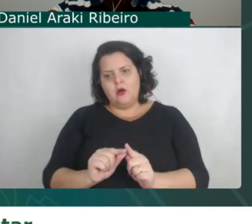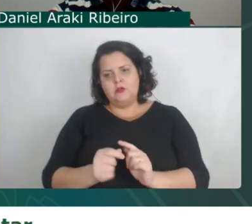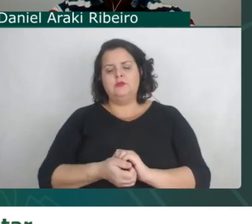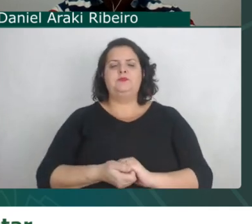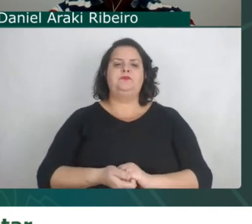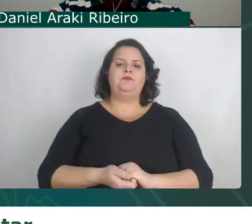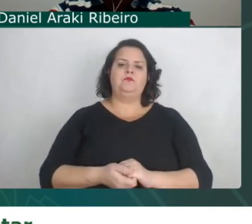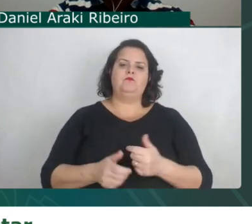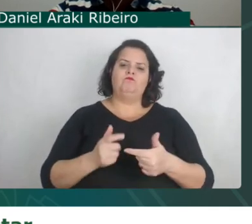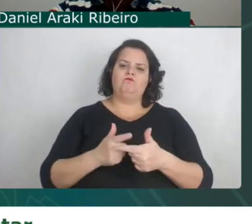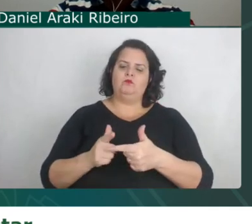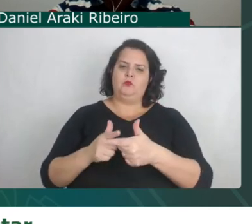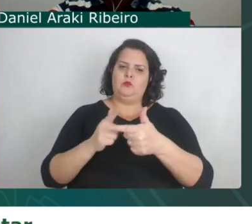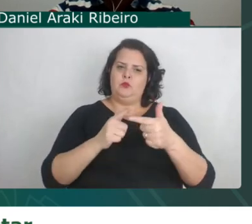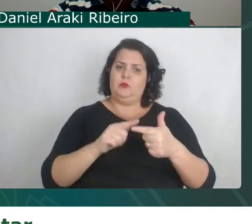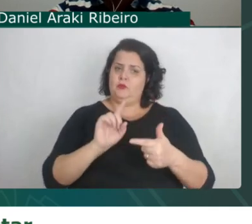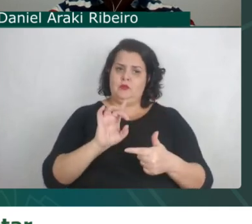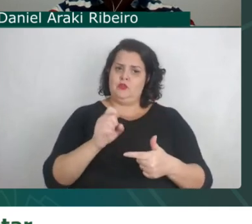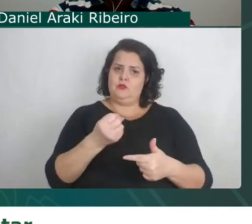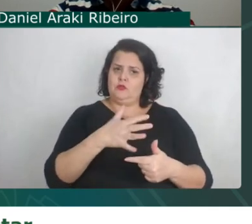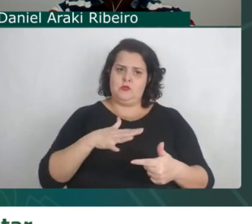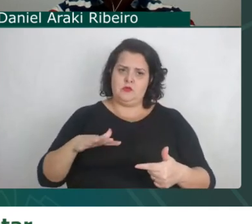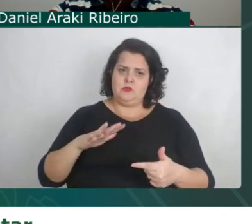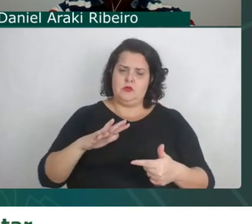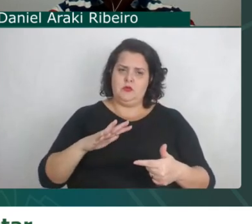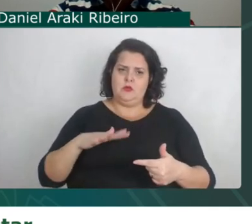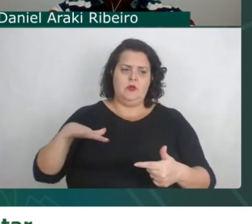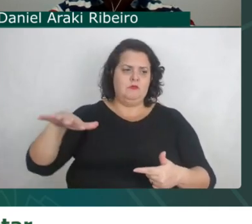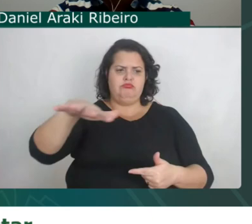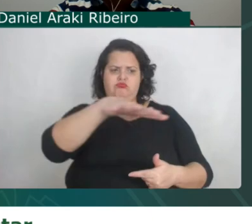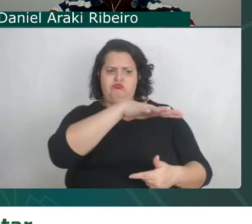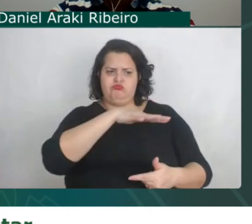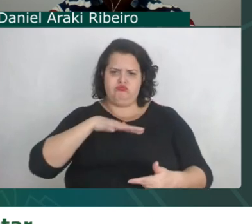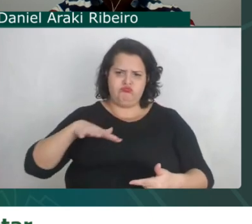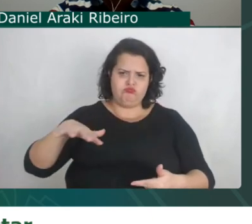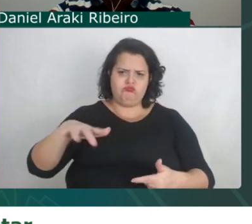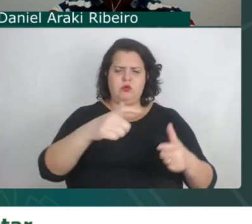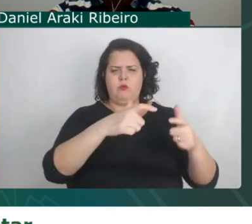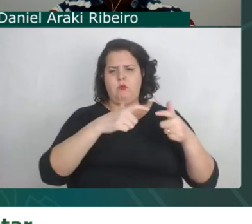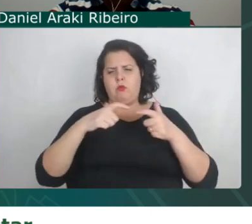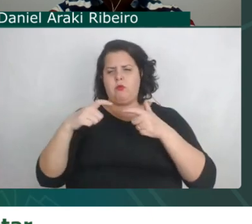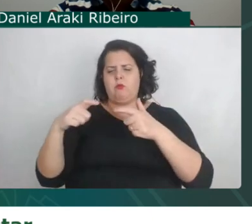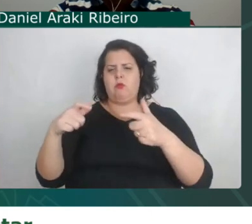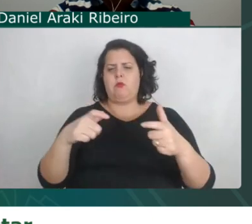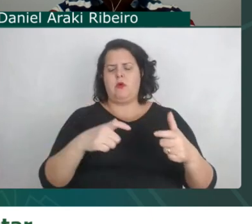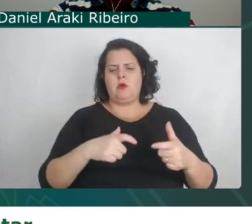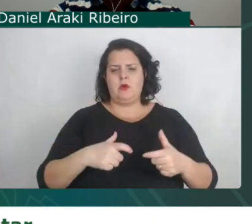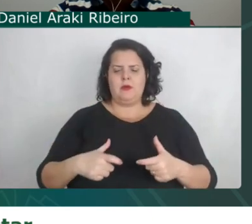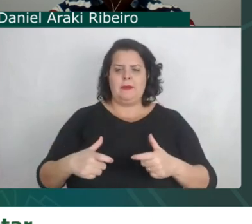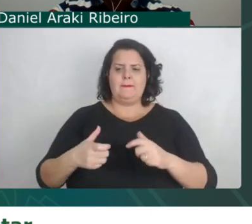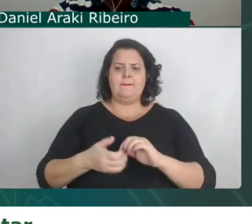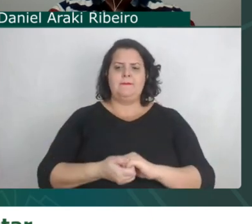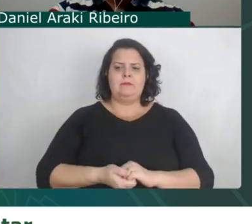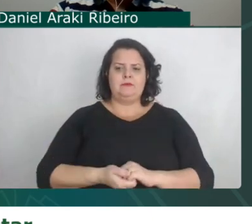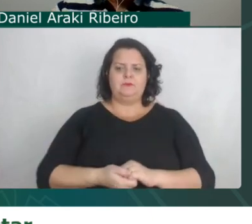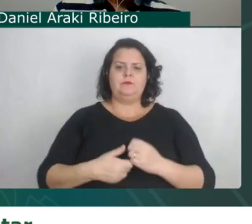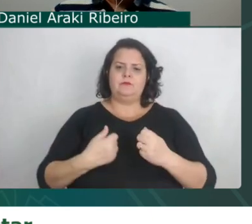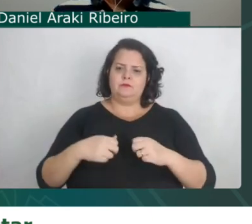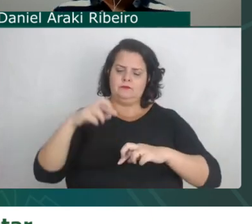não é um problema só do litoral, isso é um problema do interior também. Então, eu acho que essas substâncias merecem esse tipo de atenção, da